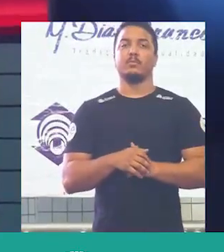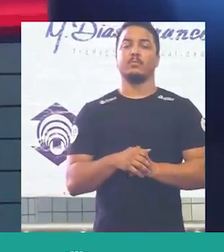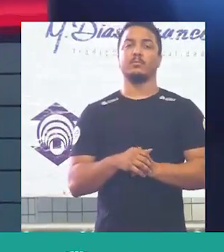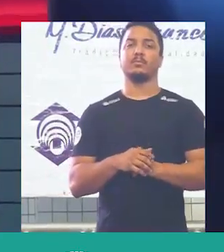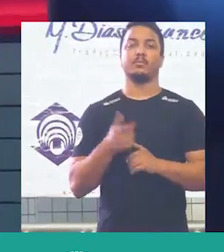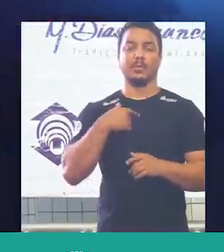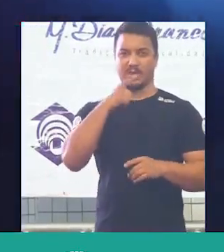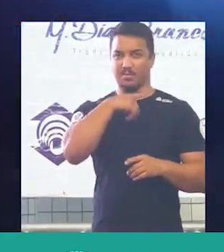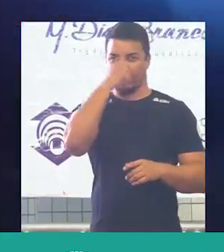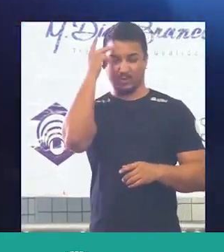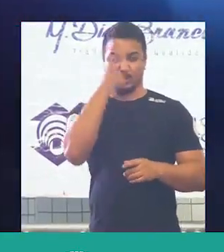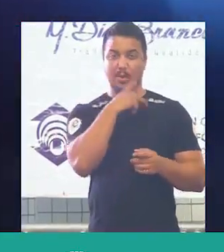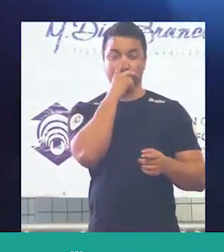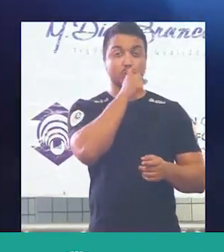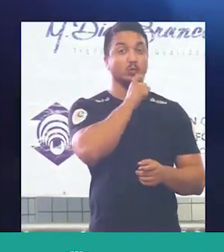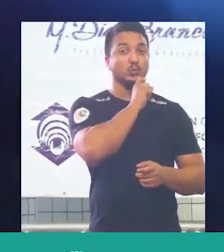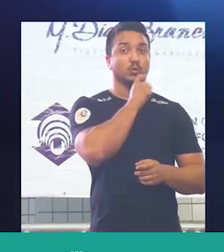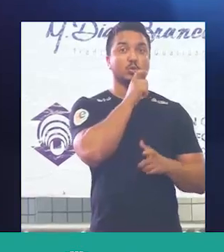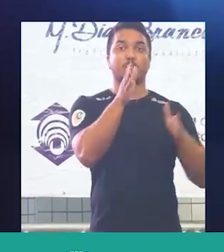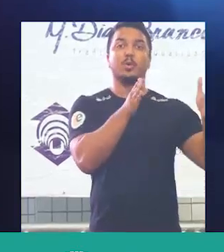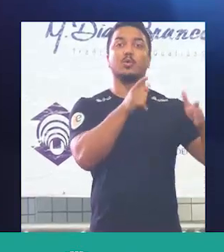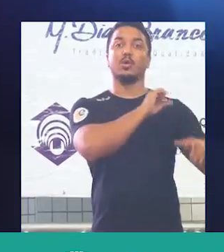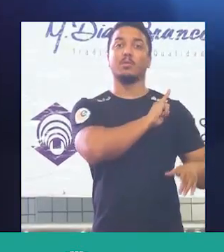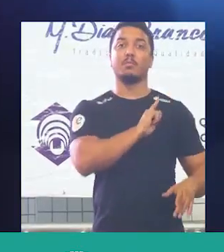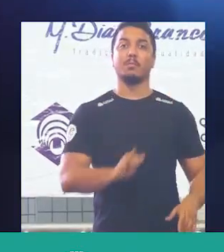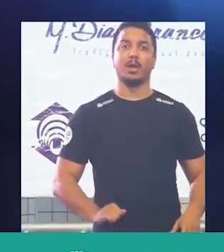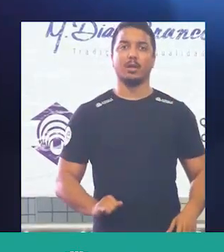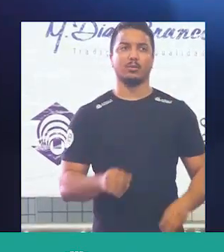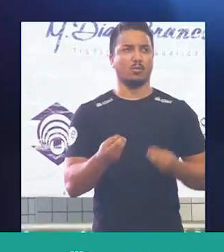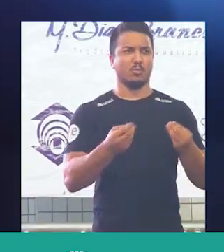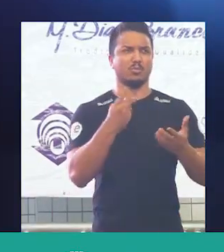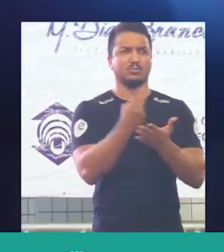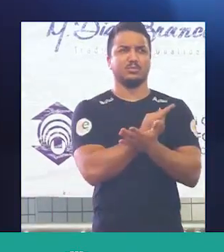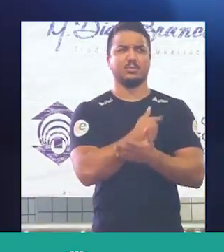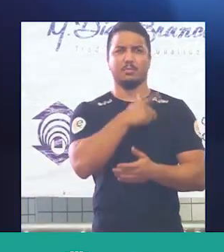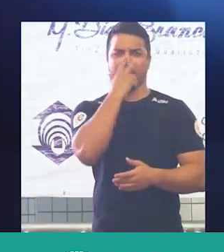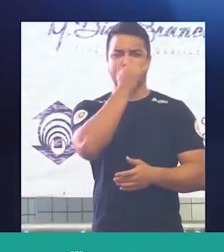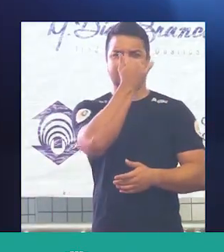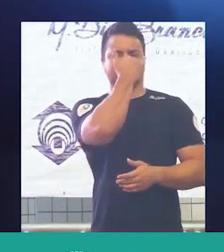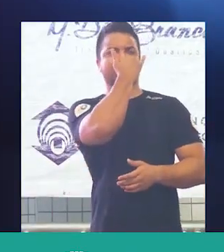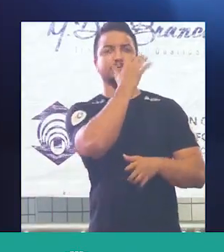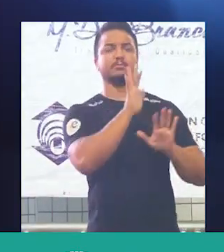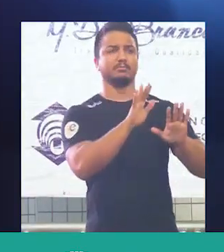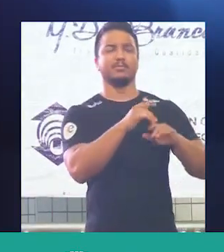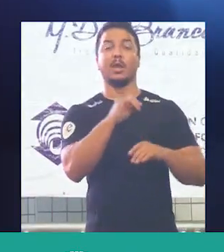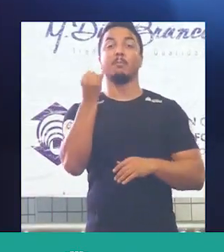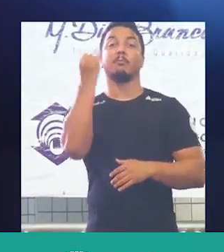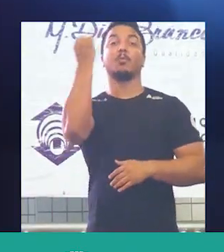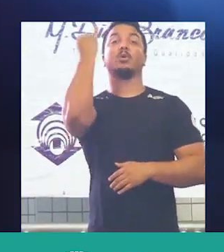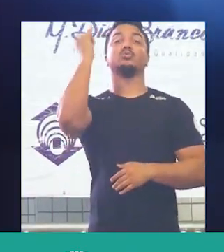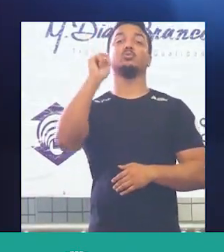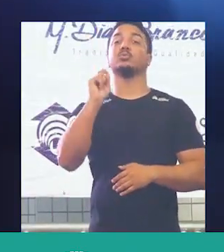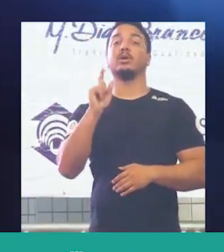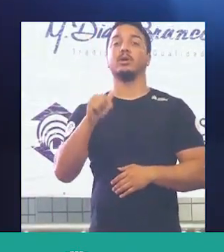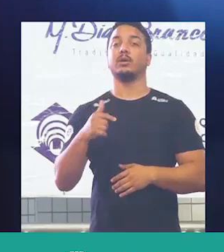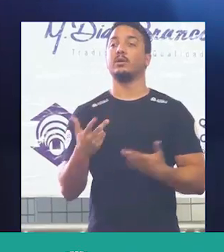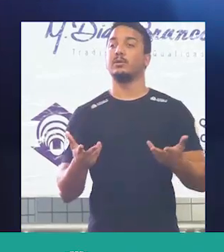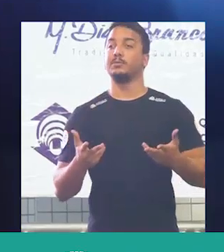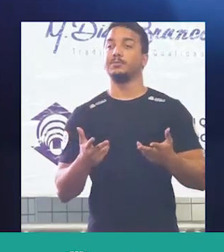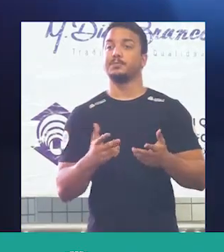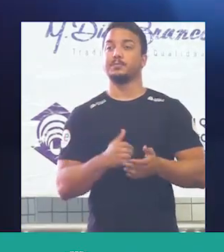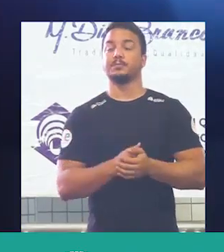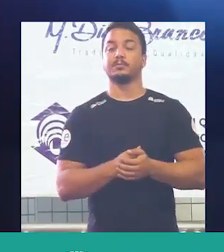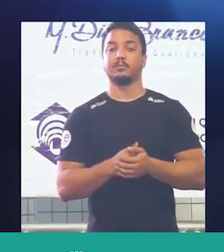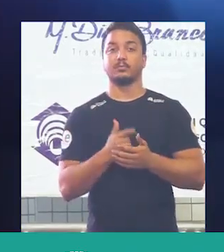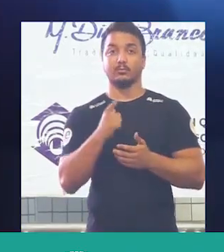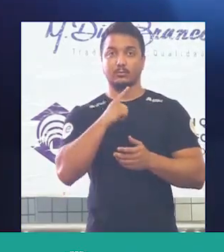foi congelado, eles foram congelados na época do Império. Sei lá como é que foi, teve um acidente, uma coisa assim. Mas o importante é, né? Esse